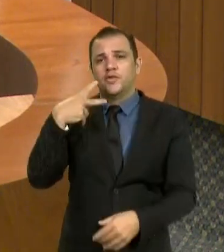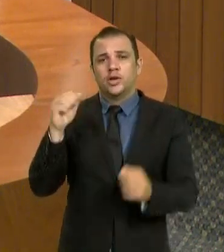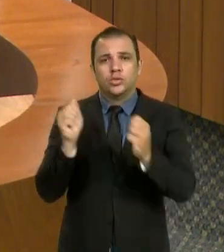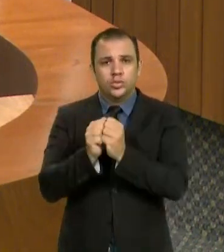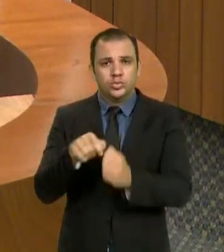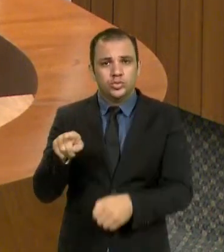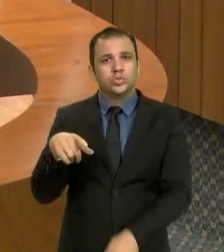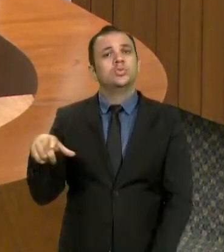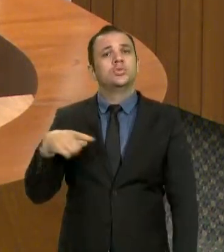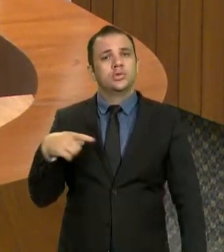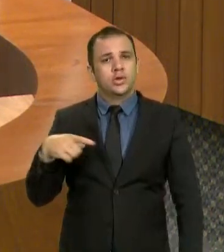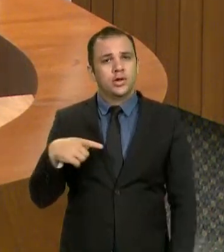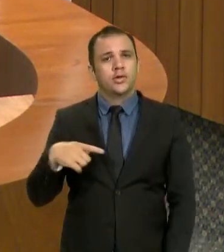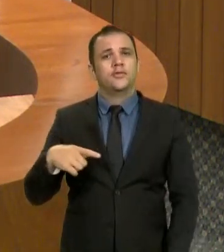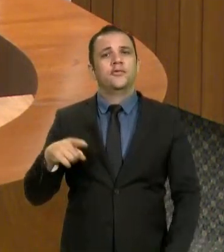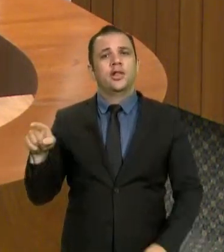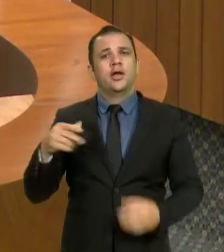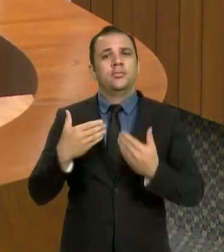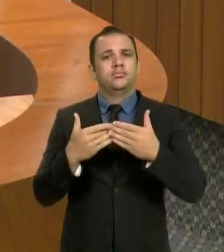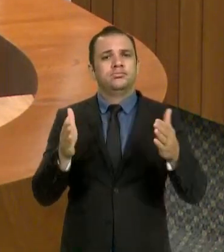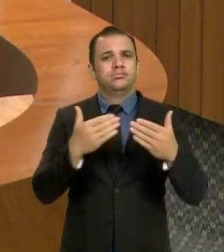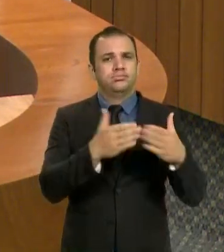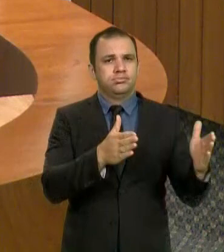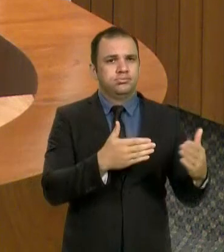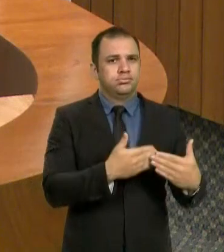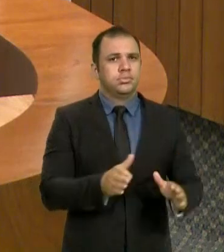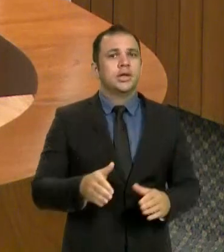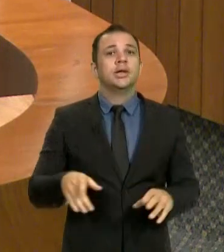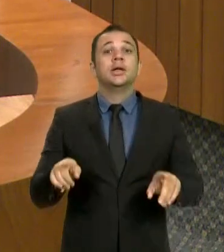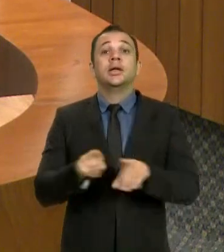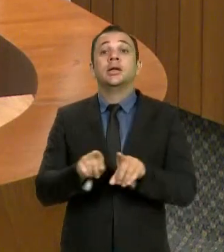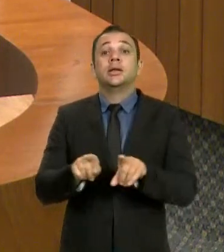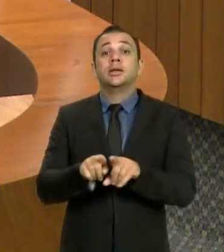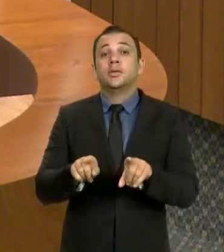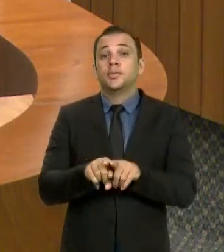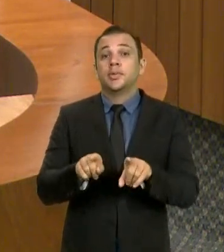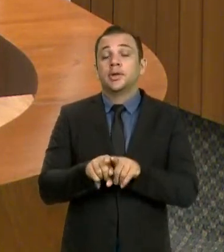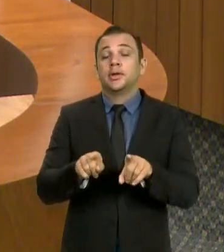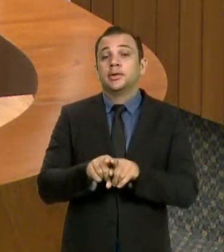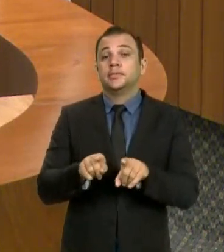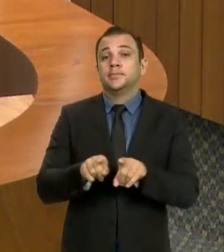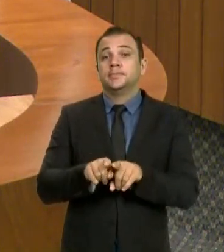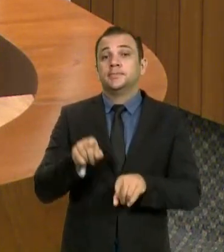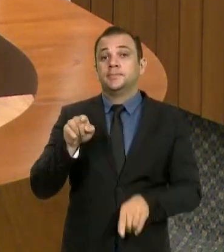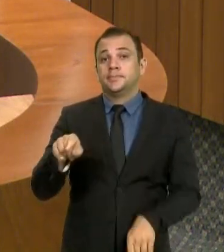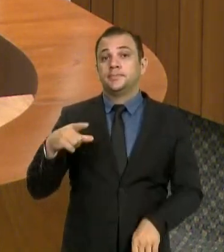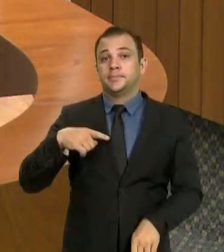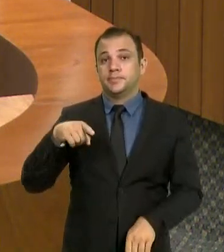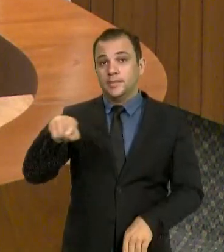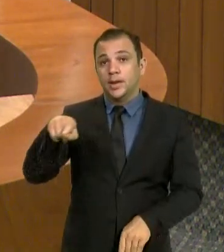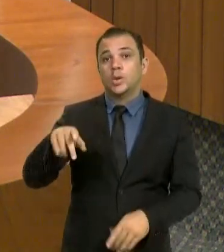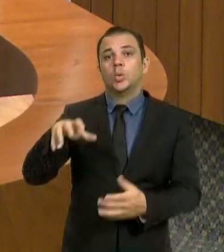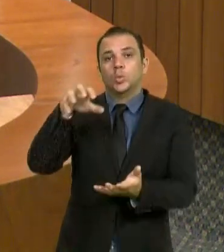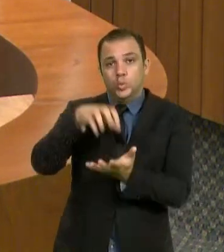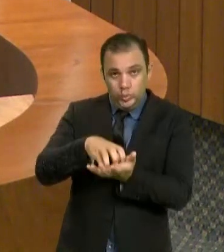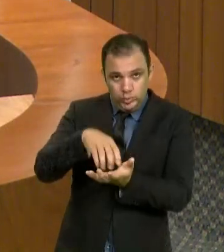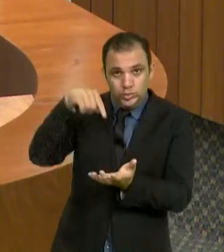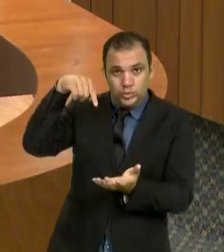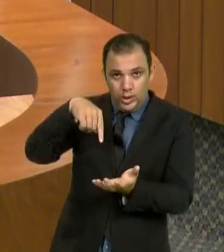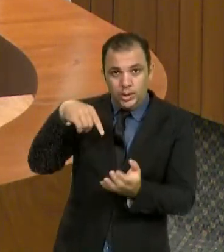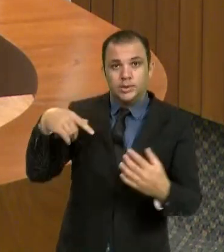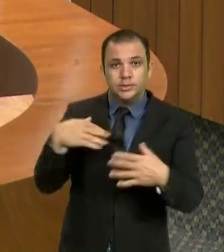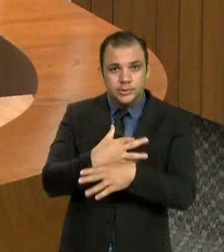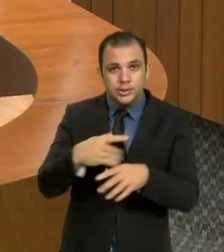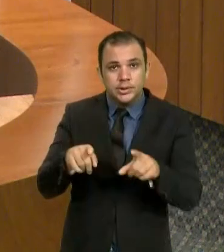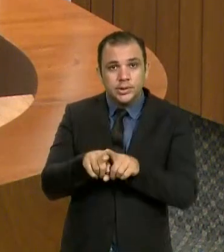todas as inaugurações, onde teve, não só na sede, mas também em todos os povoados,